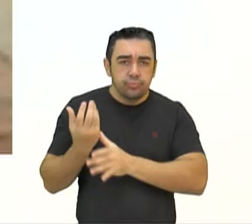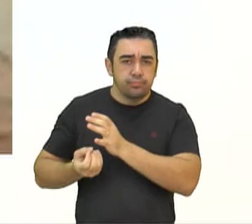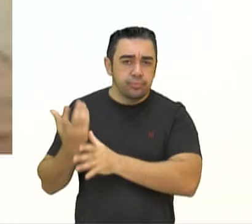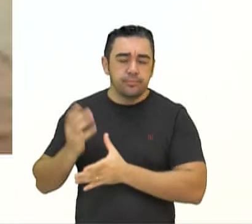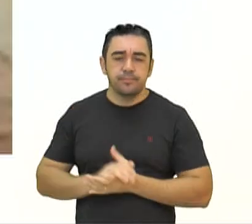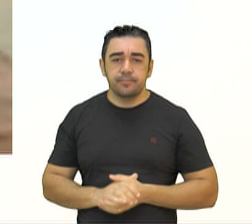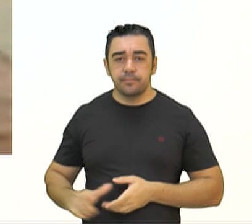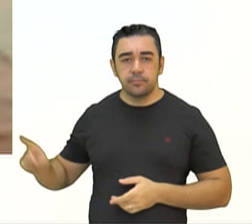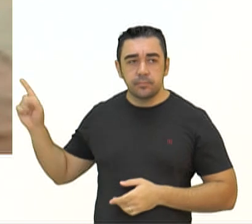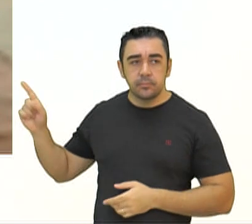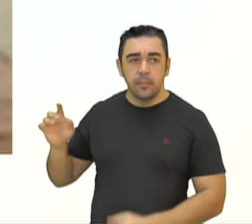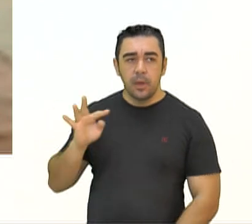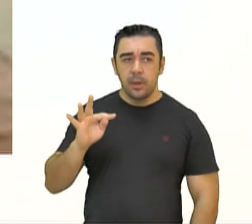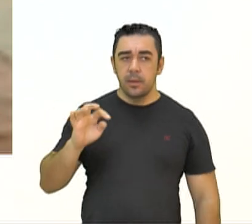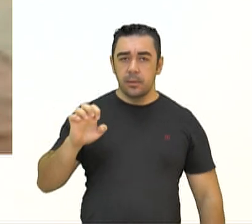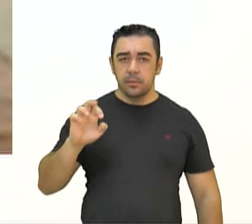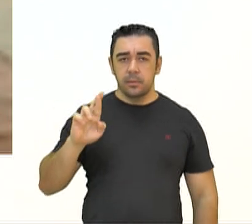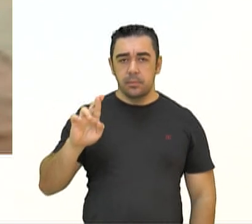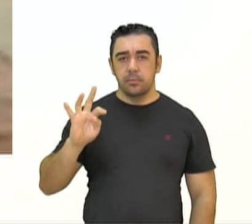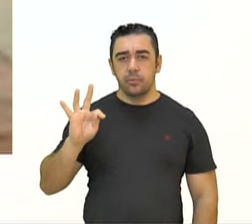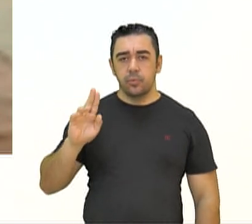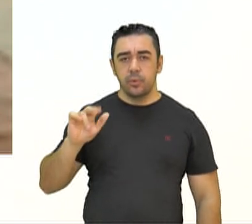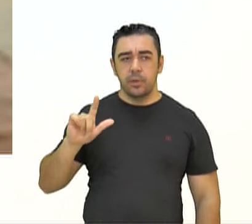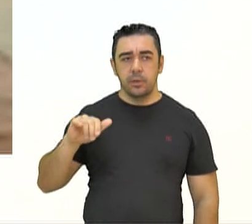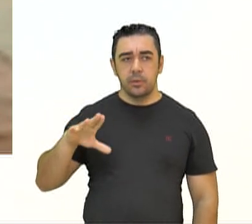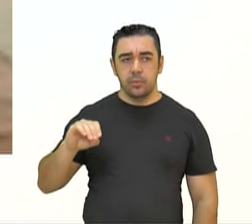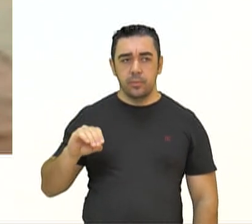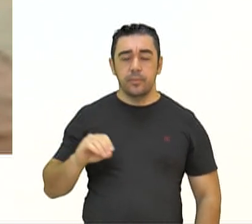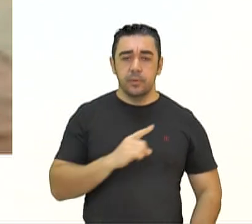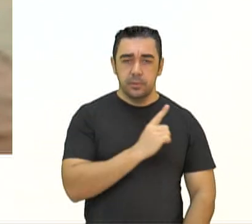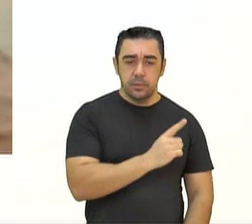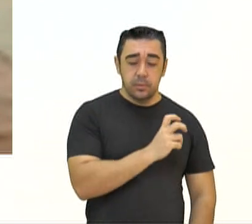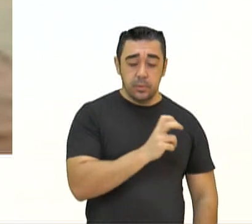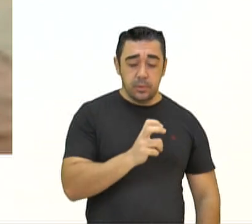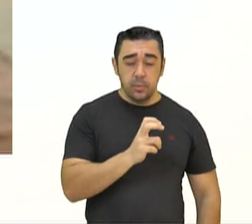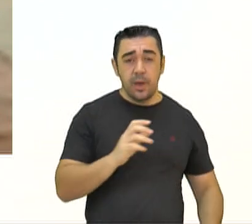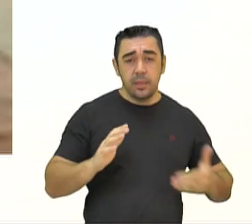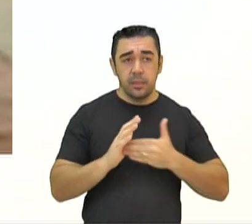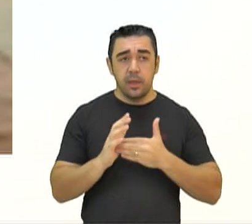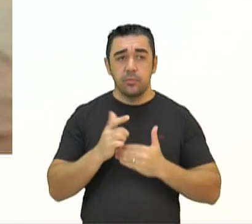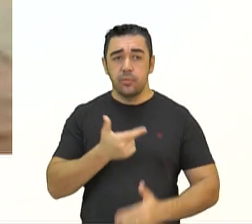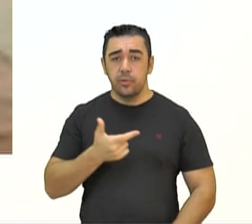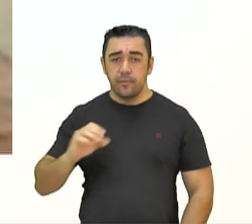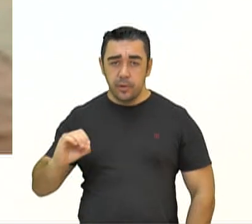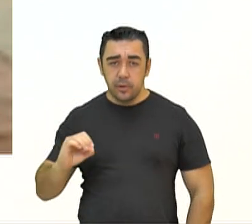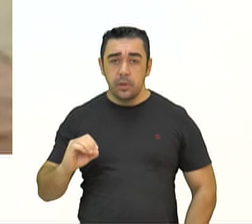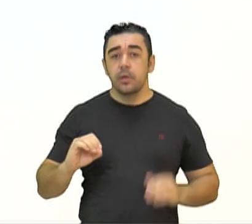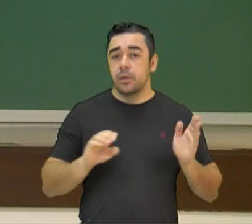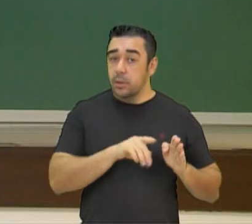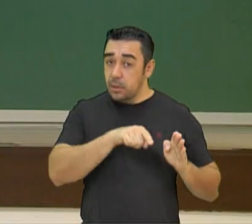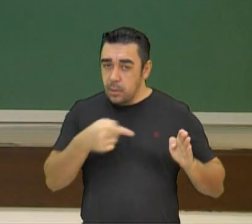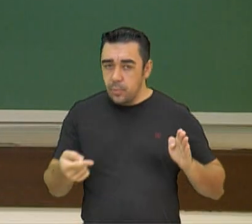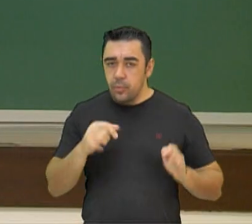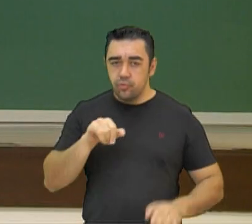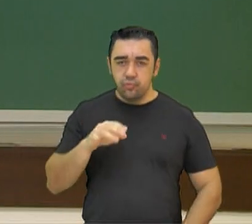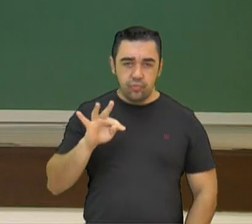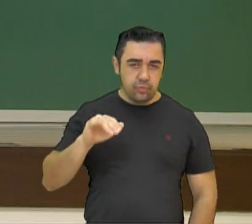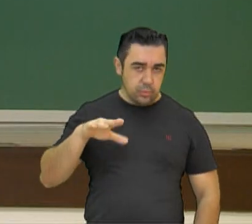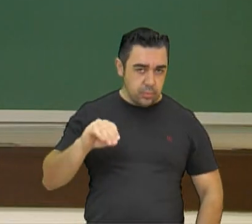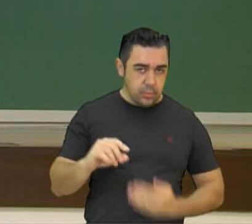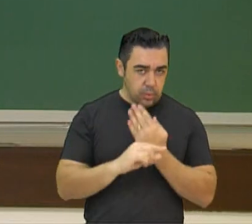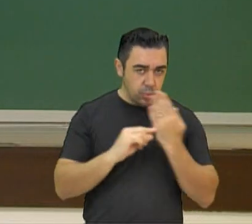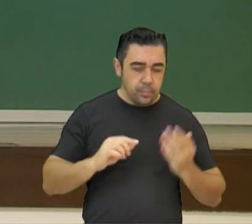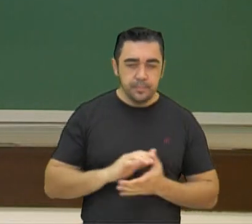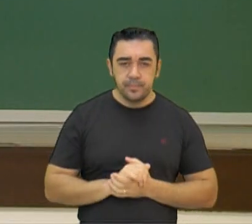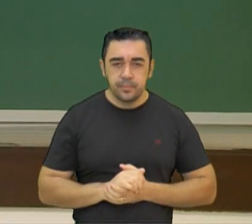Aqui temos Tertuliano, 155 a 220, ou seja, um pouco depois de Justino.